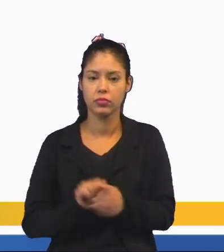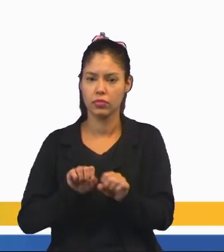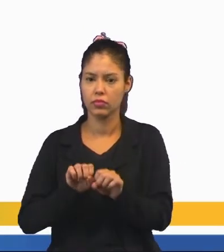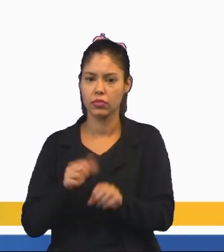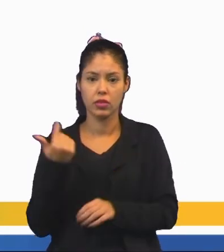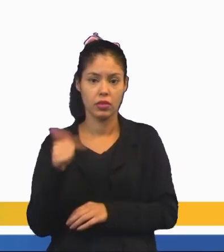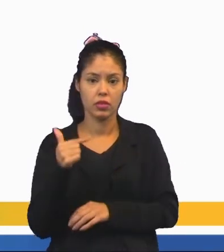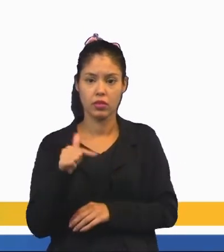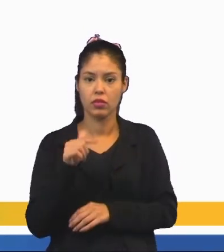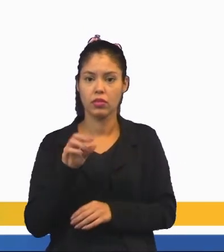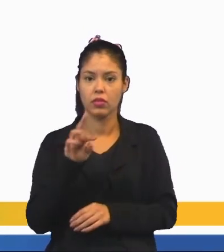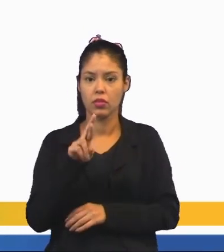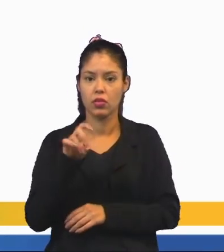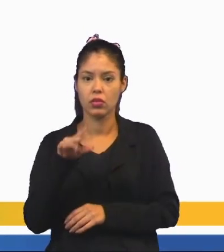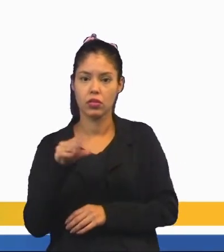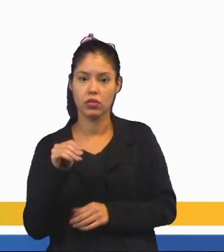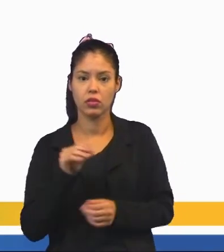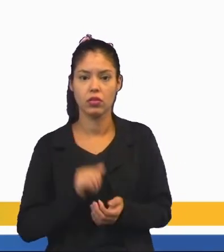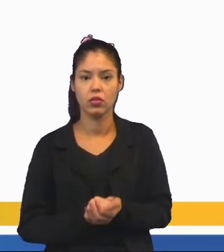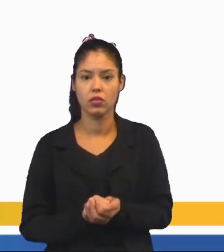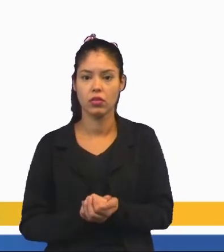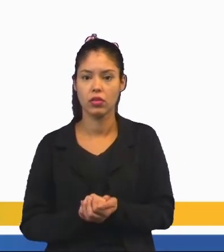sem romper.